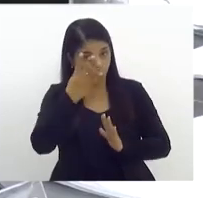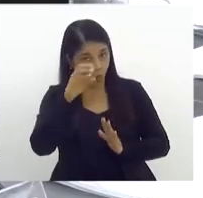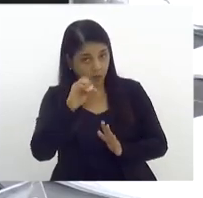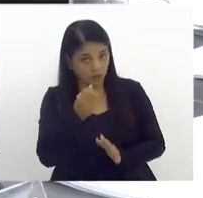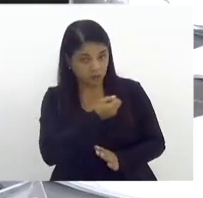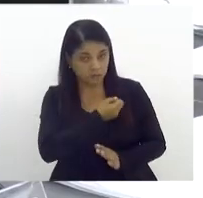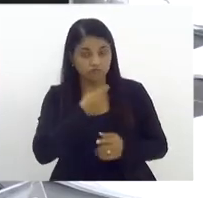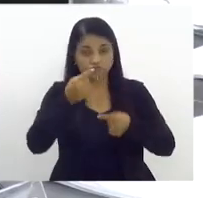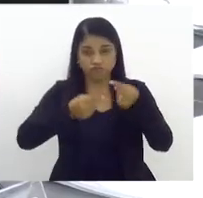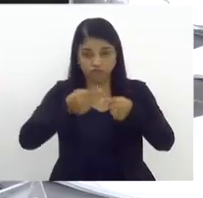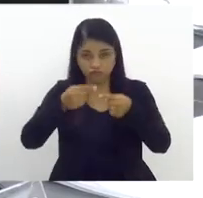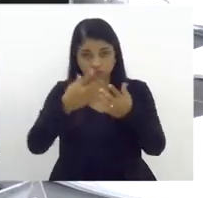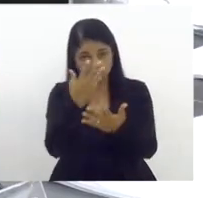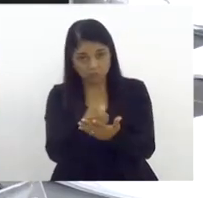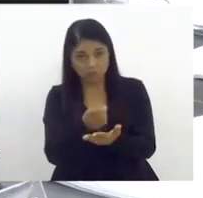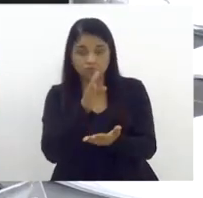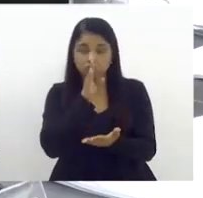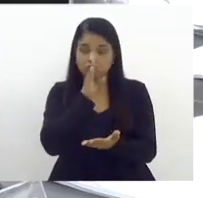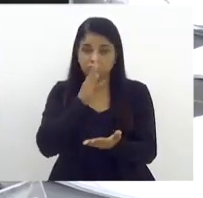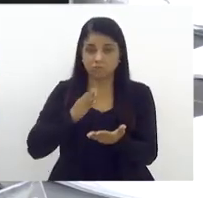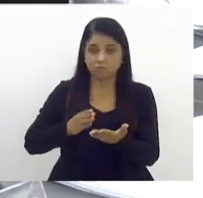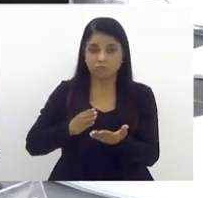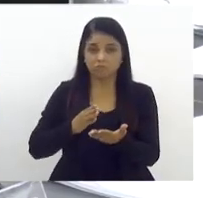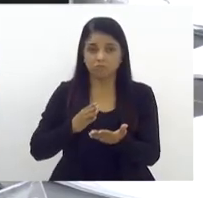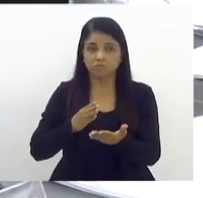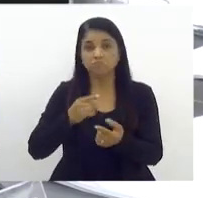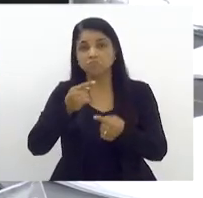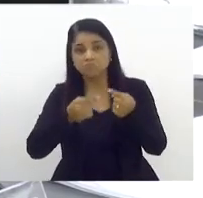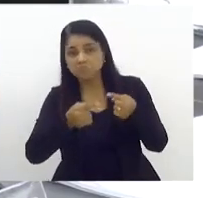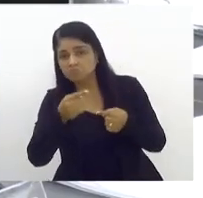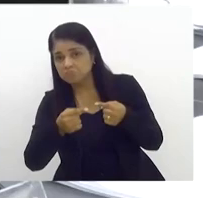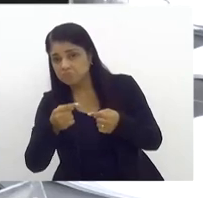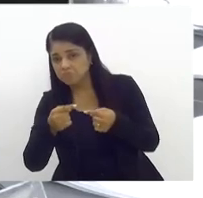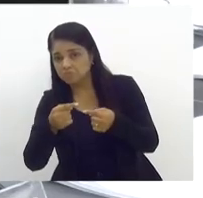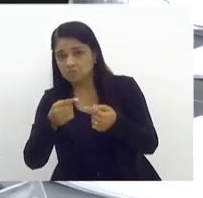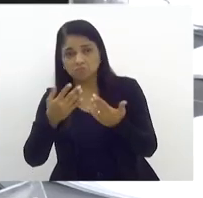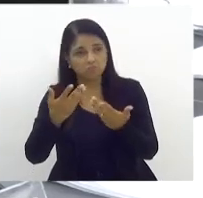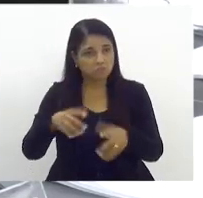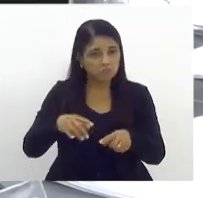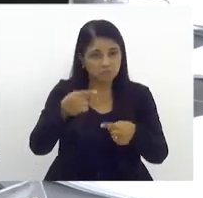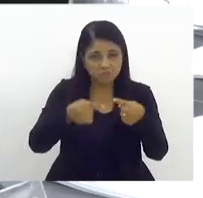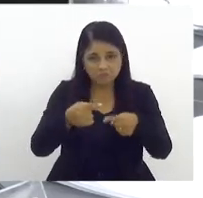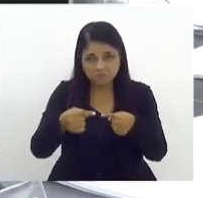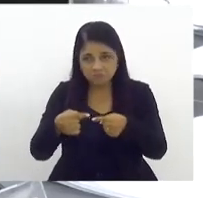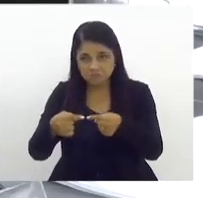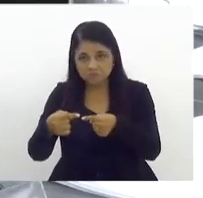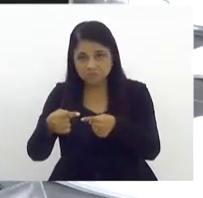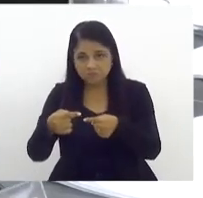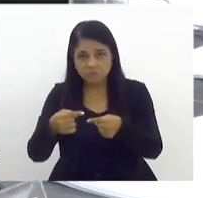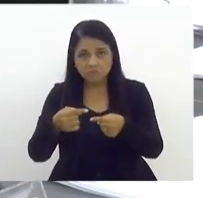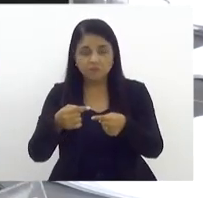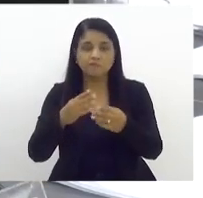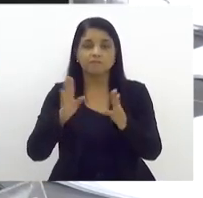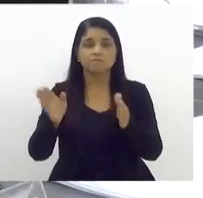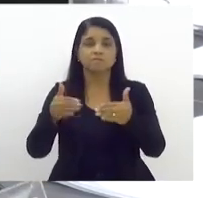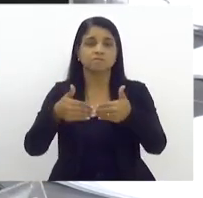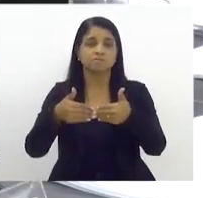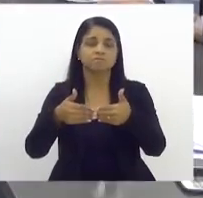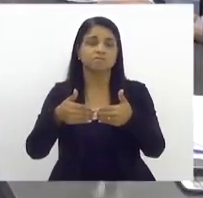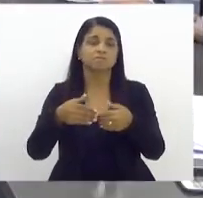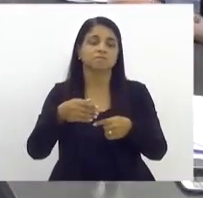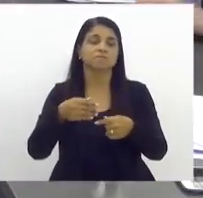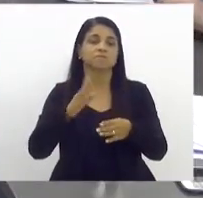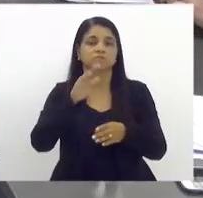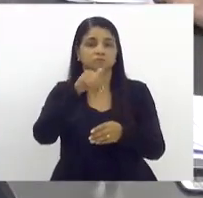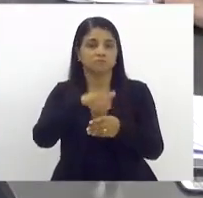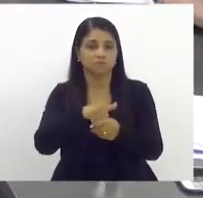discussão. Senhores que aprovam, senhores que queiram discutir, não havendo que queira discutir, encerrada a discussão, em